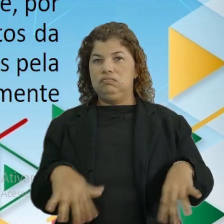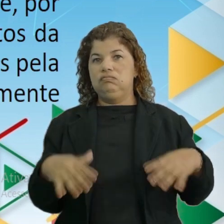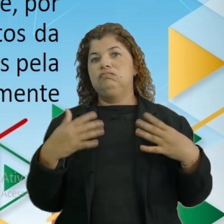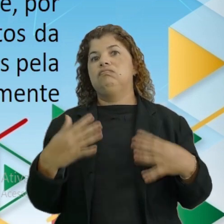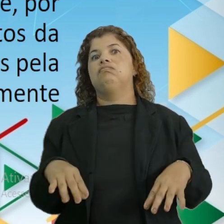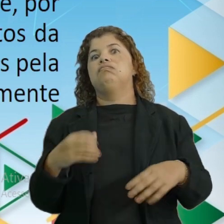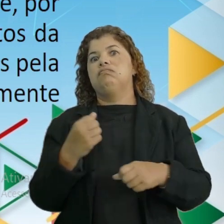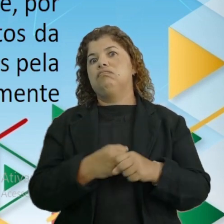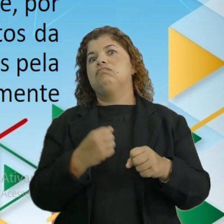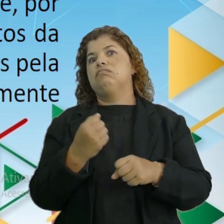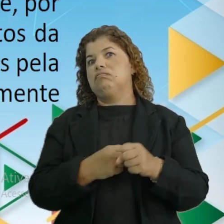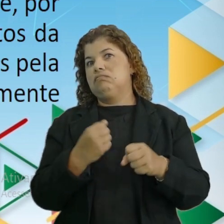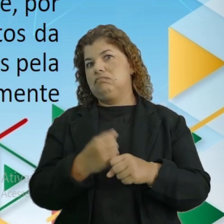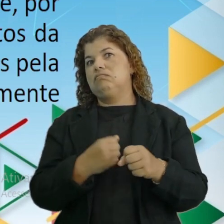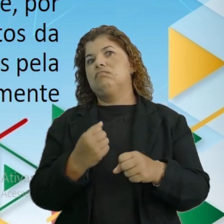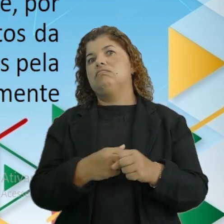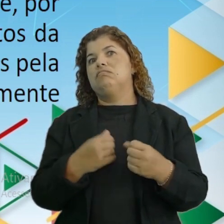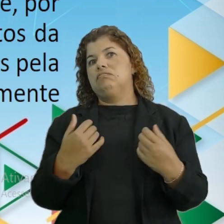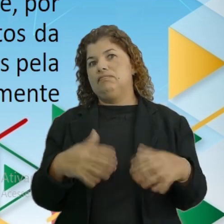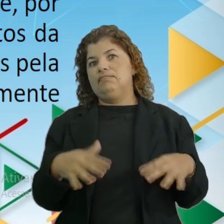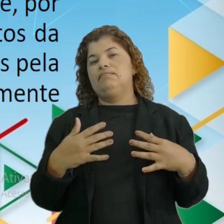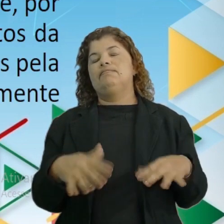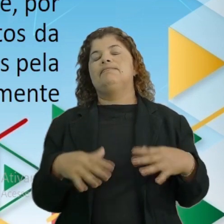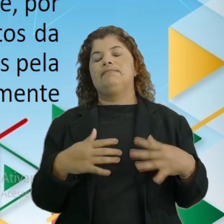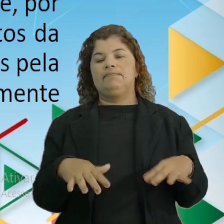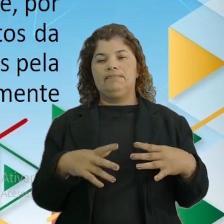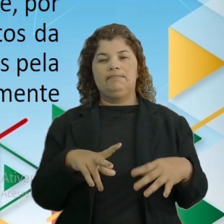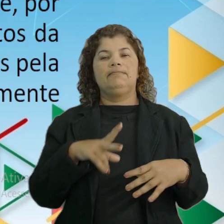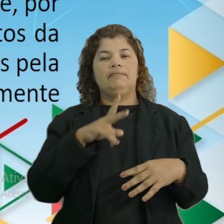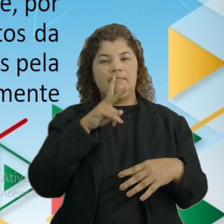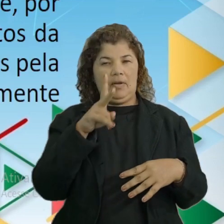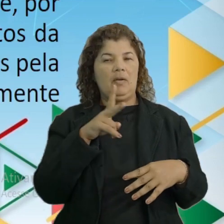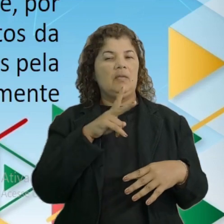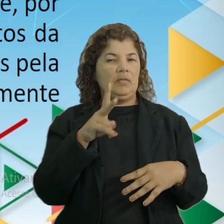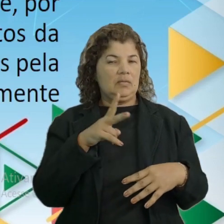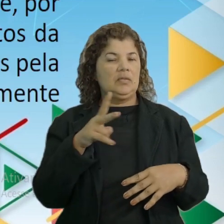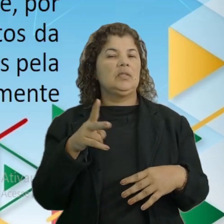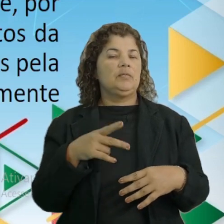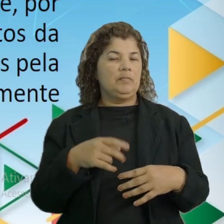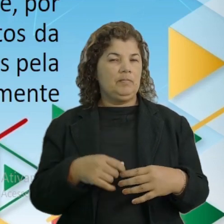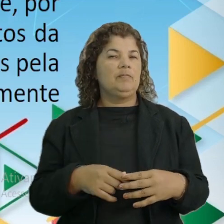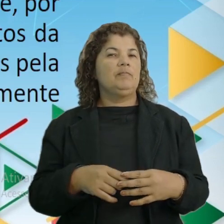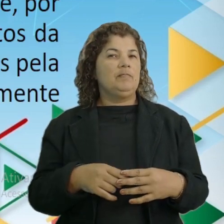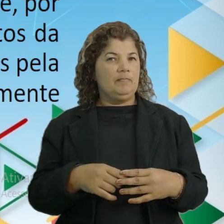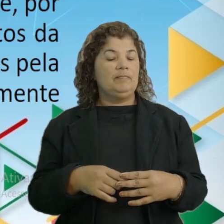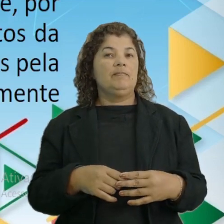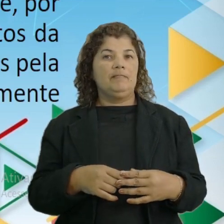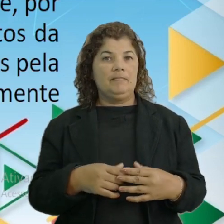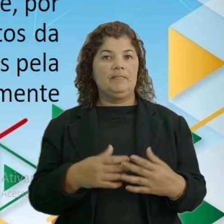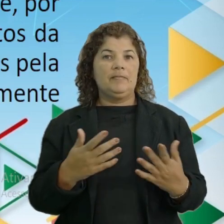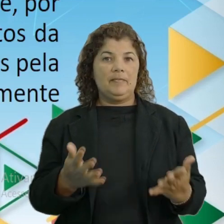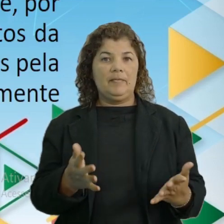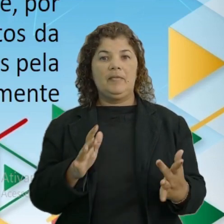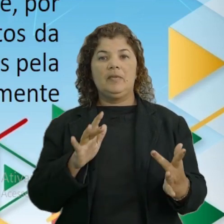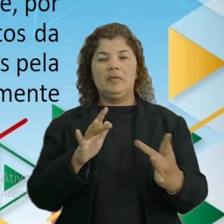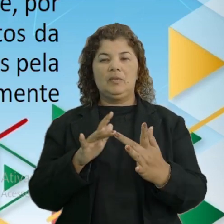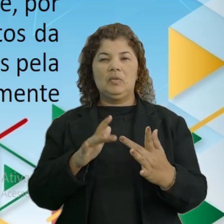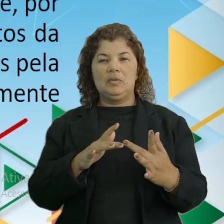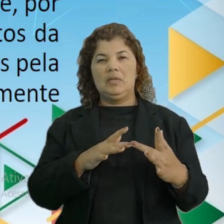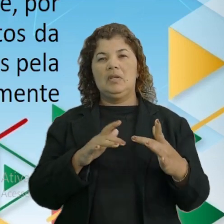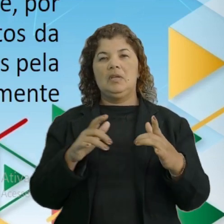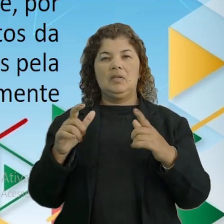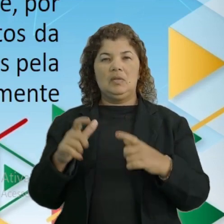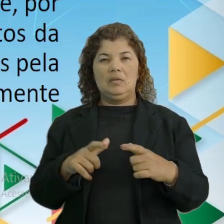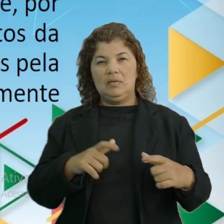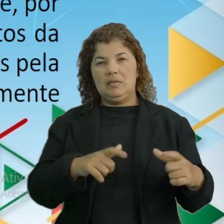violência, é isso, que foi bastante ressaltado em relatos da época. Então, os contatos iniciais